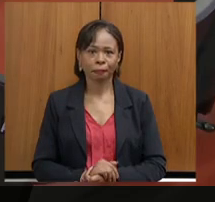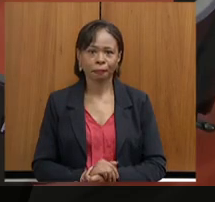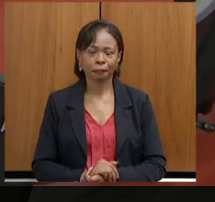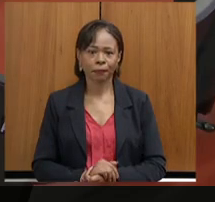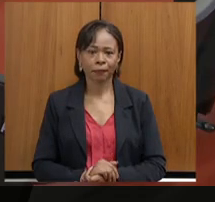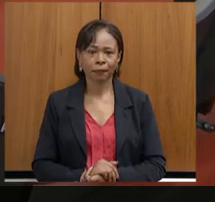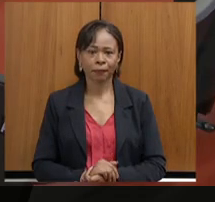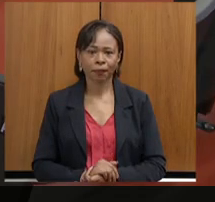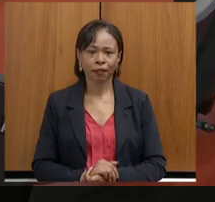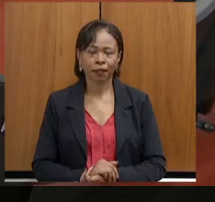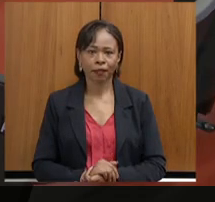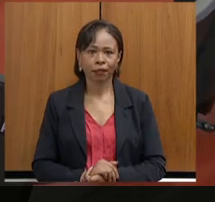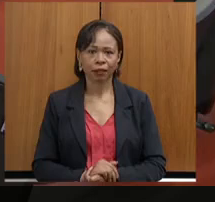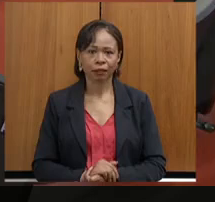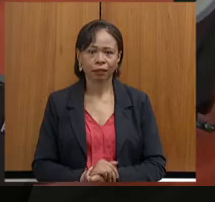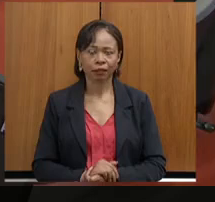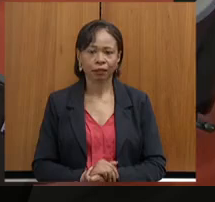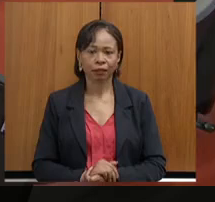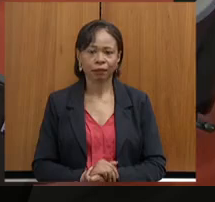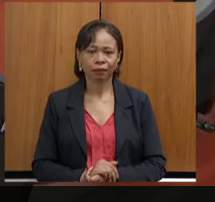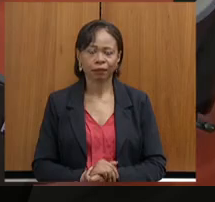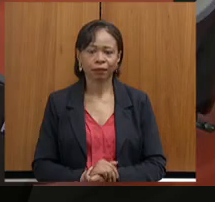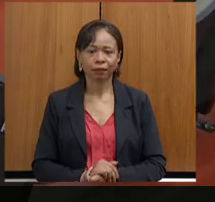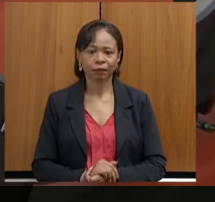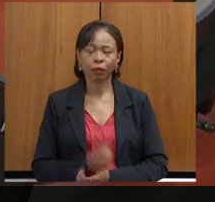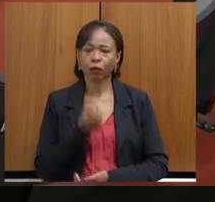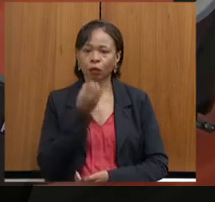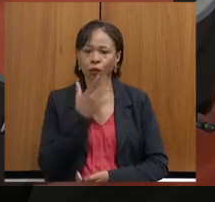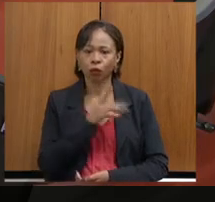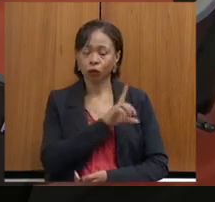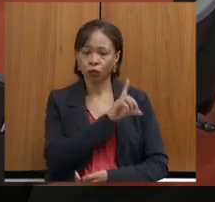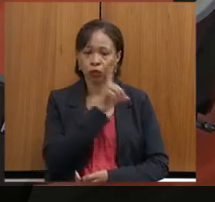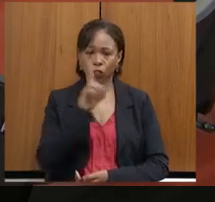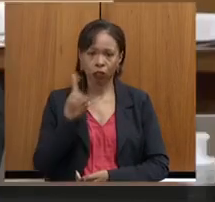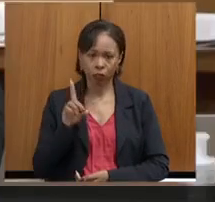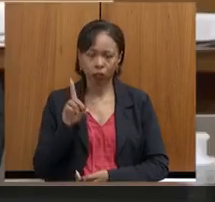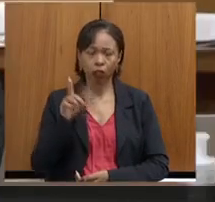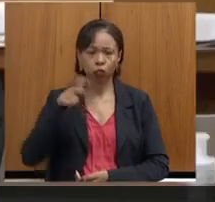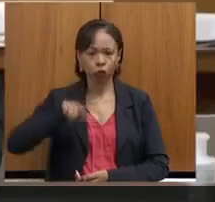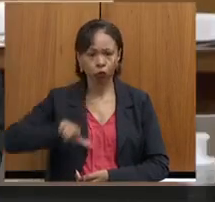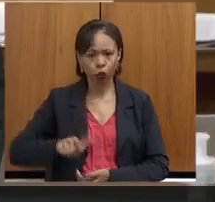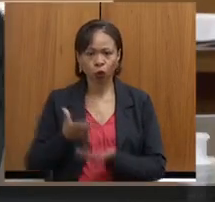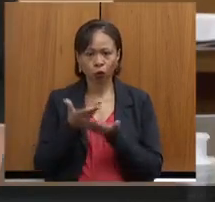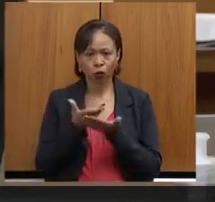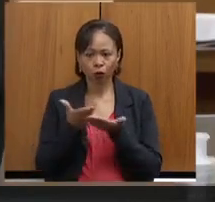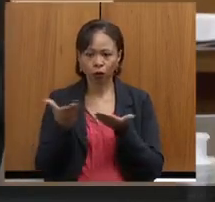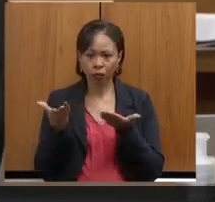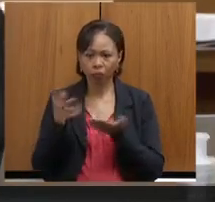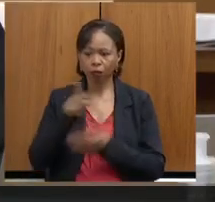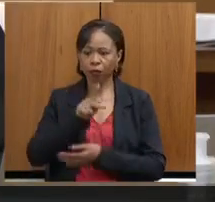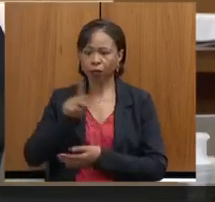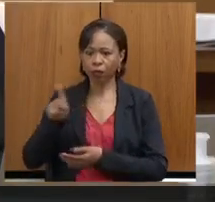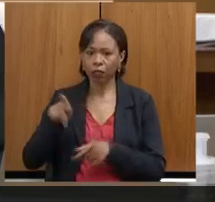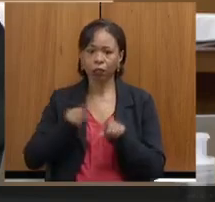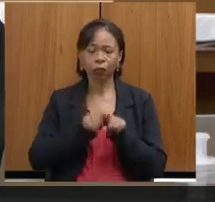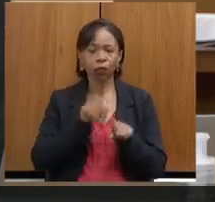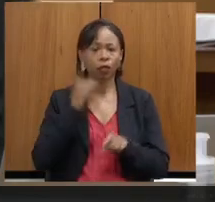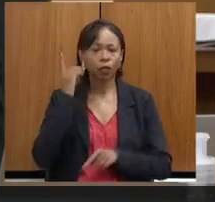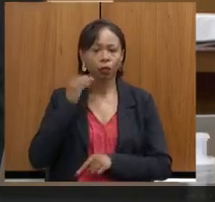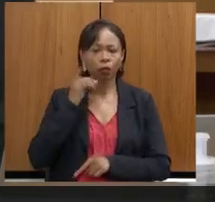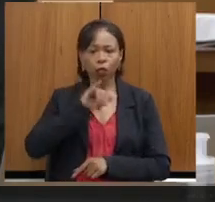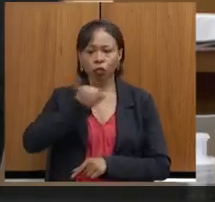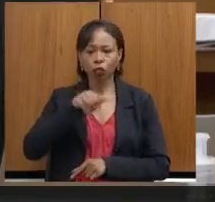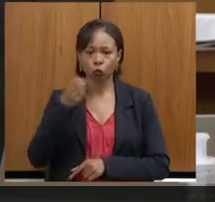E aí é muito bem Presidente e um bom dia mais uma vez a você o deputado João Leite